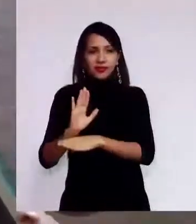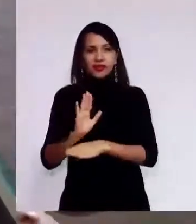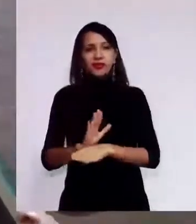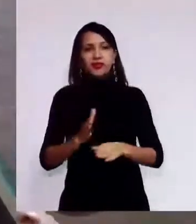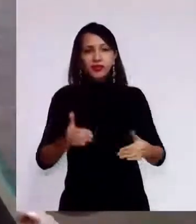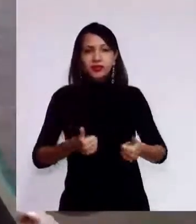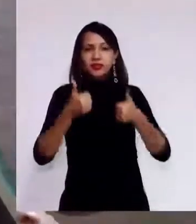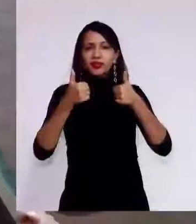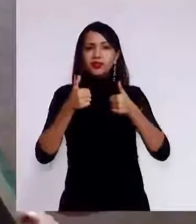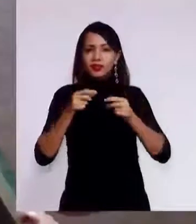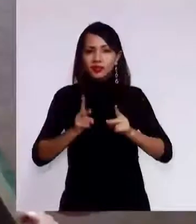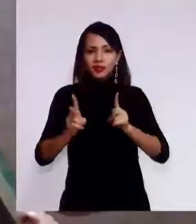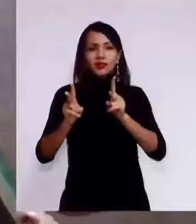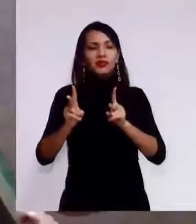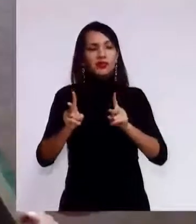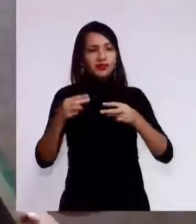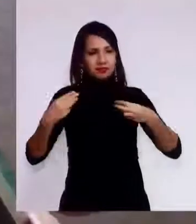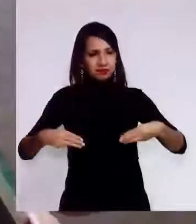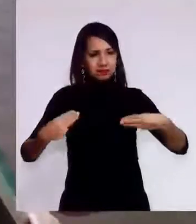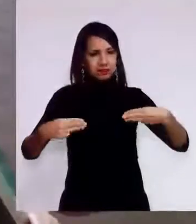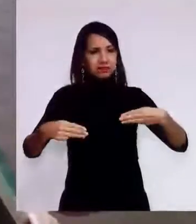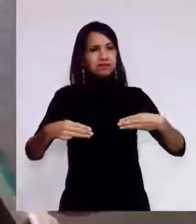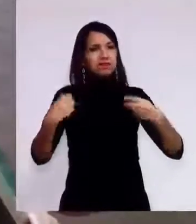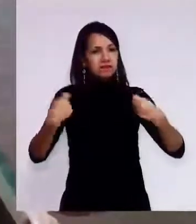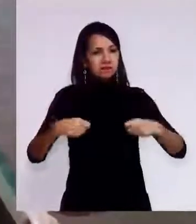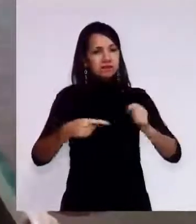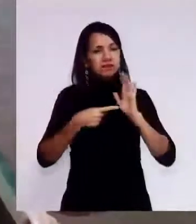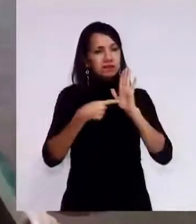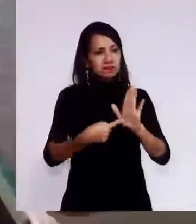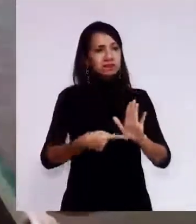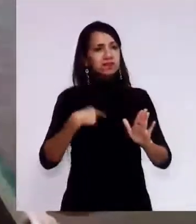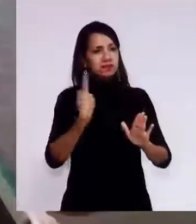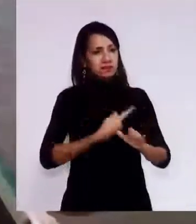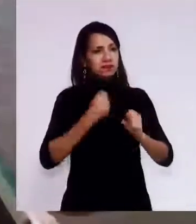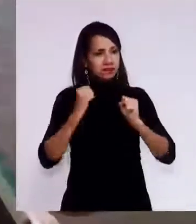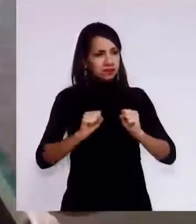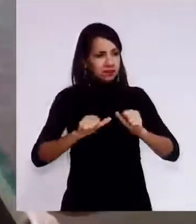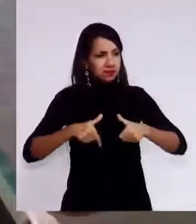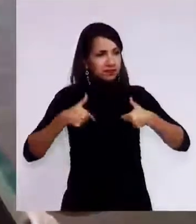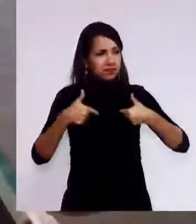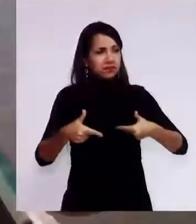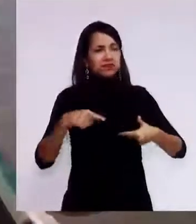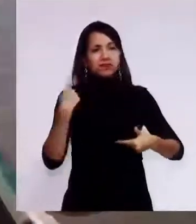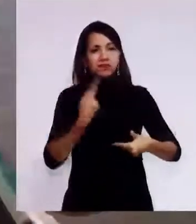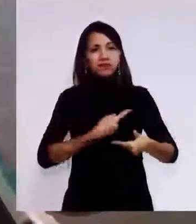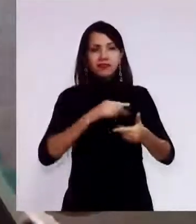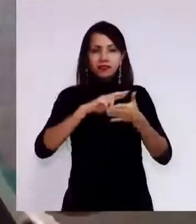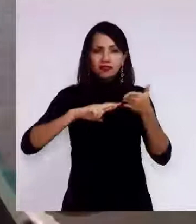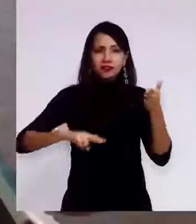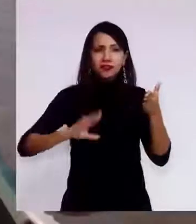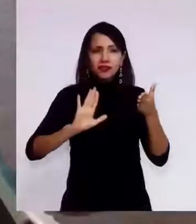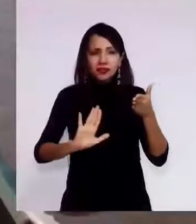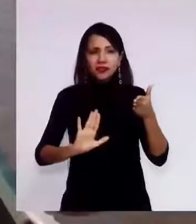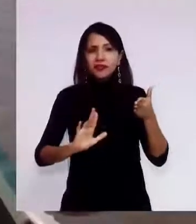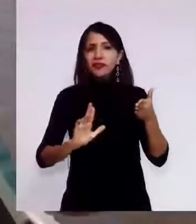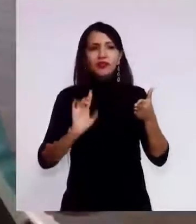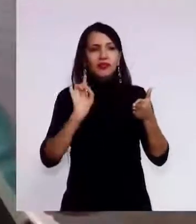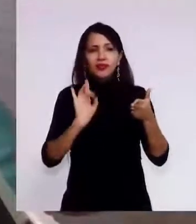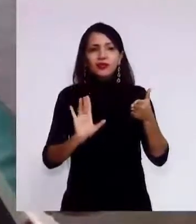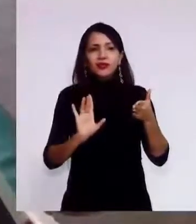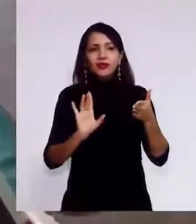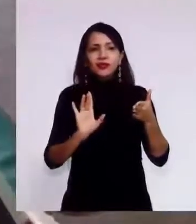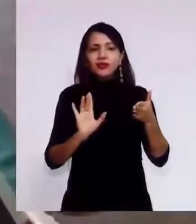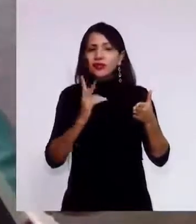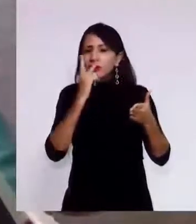contínua. Eu acredito que o Ministério Público ele deu uma dica que a gente possa melhorar os nossos requerimentos, mas que isso não sirva de